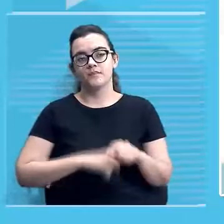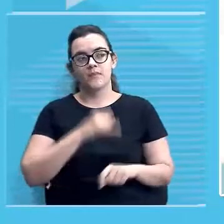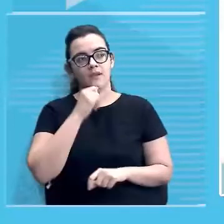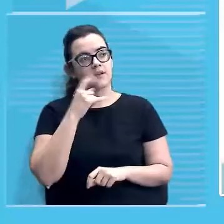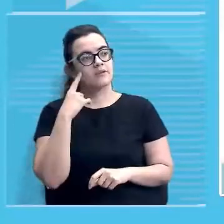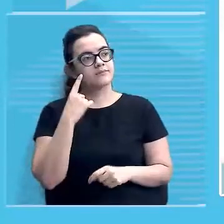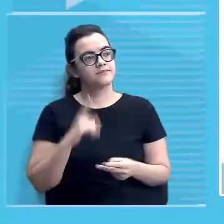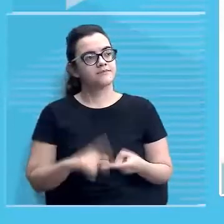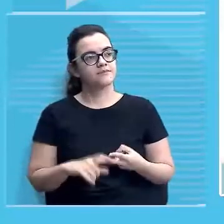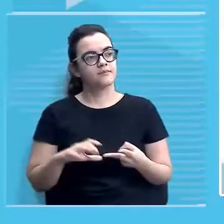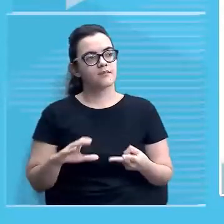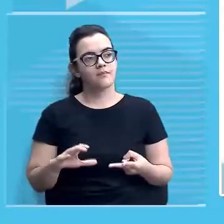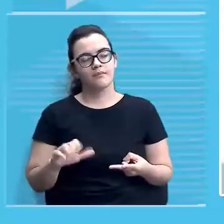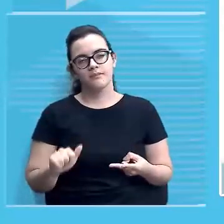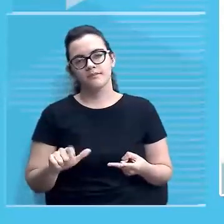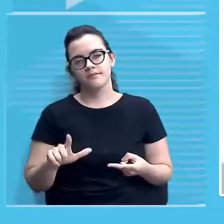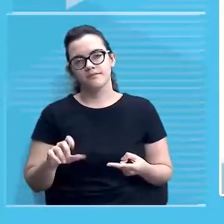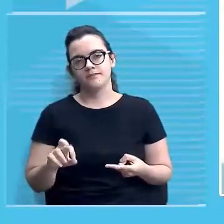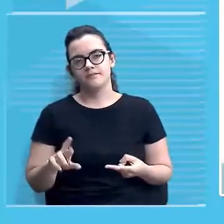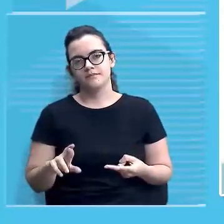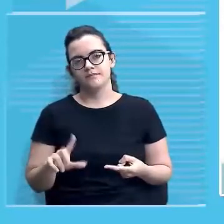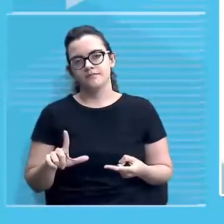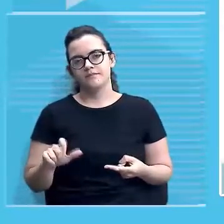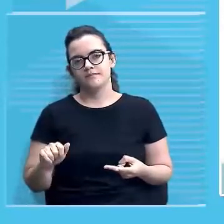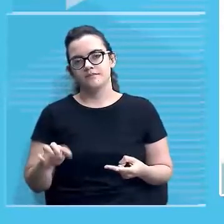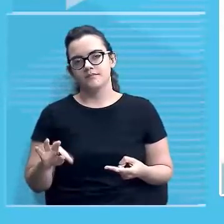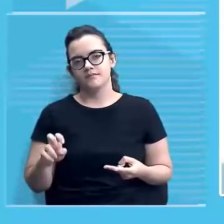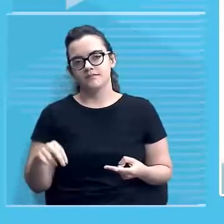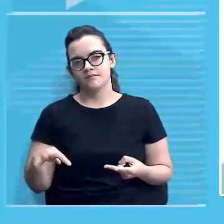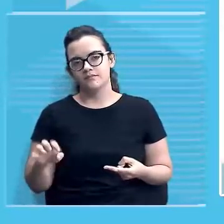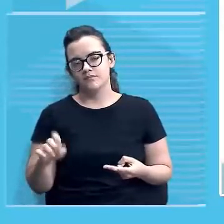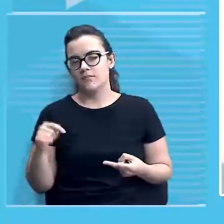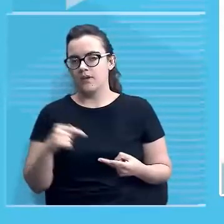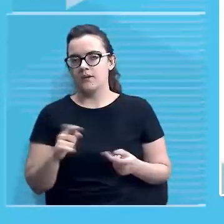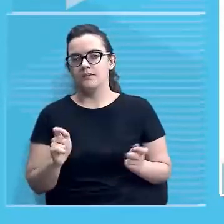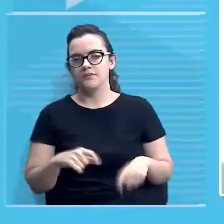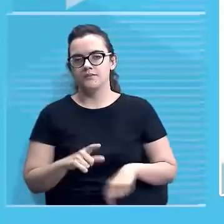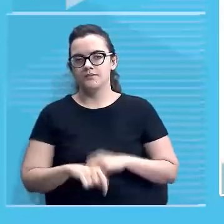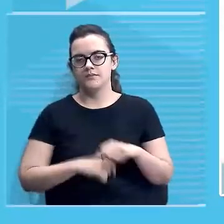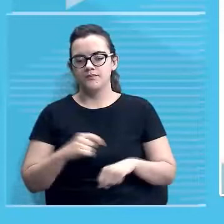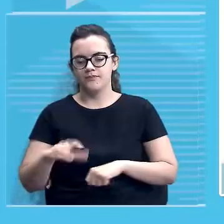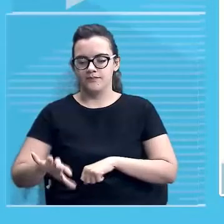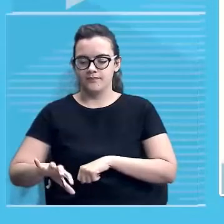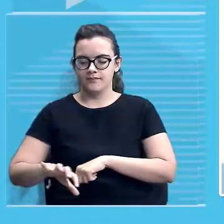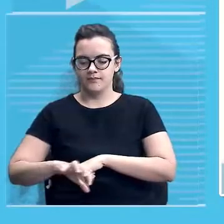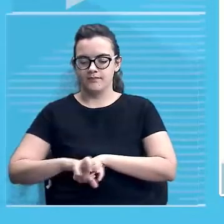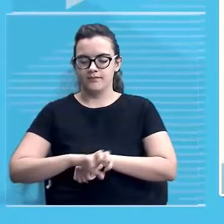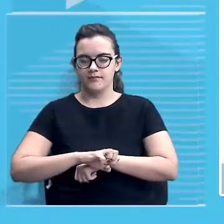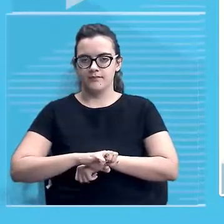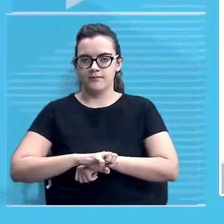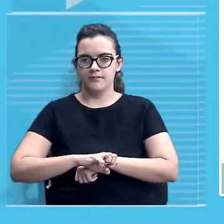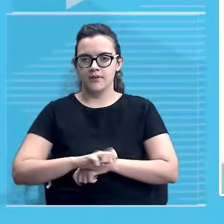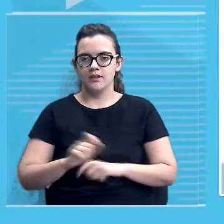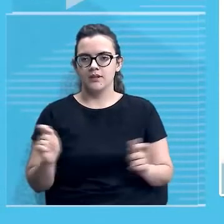físico ao ganhar ou receber essa energia. Tá